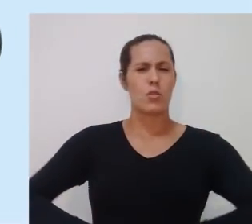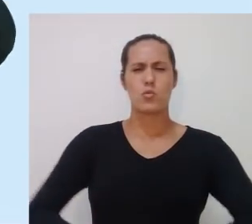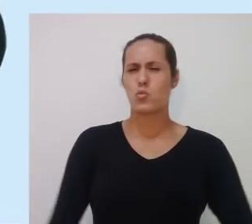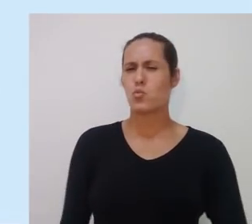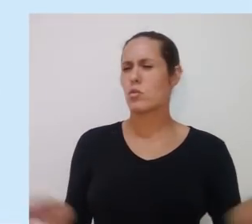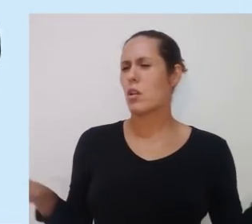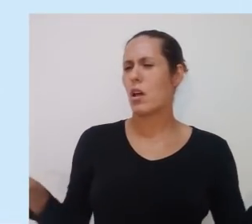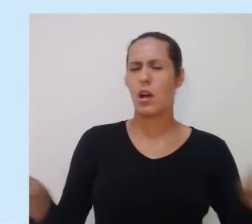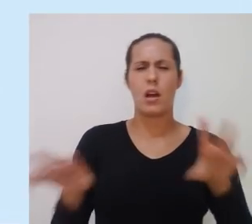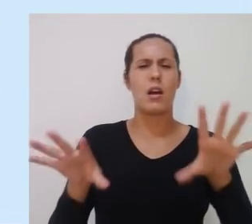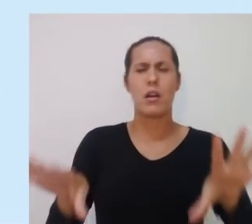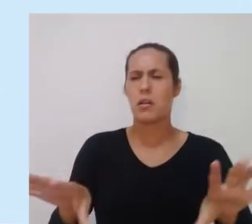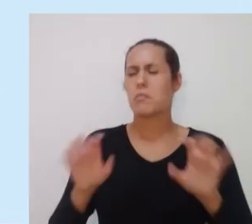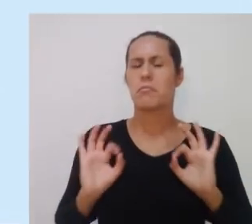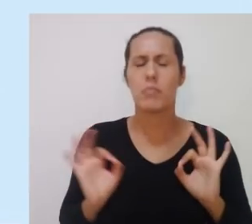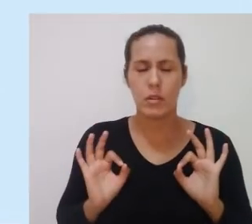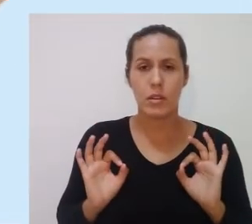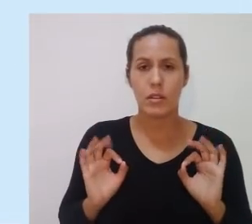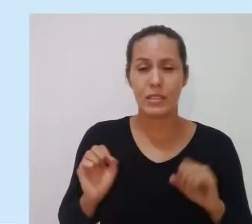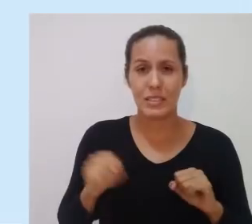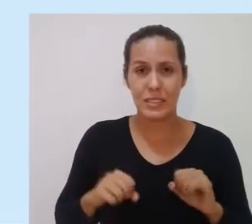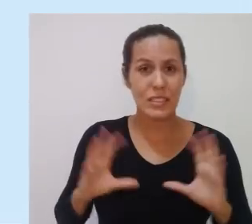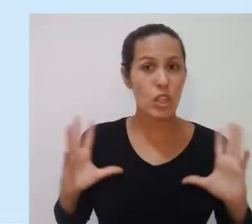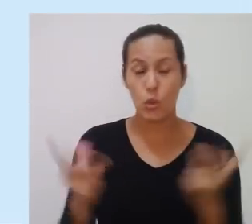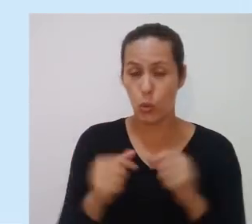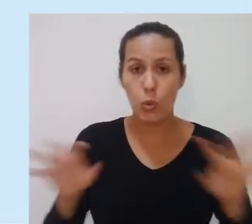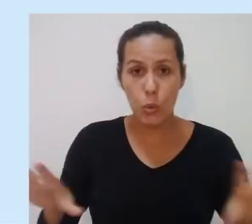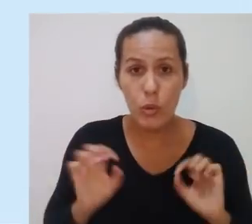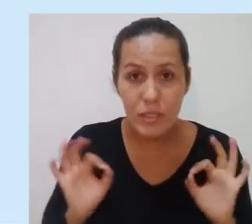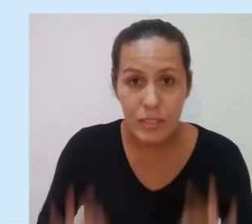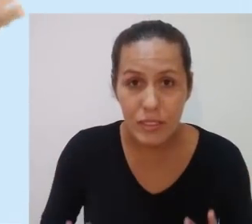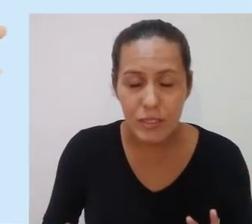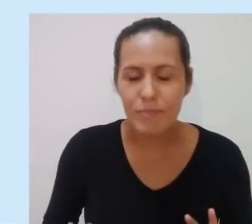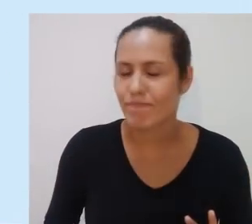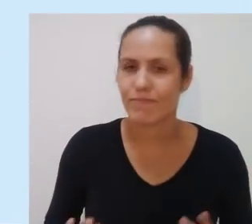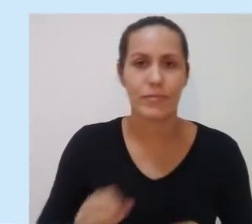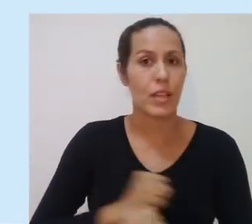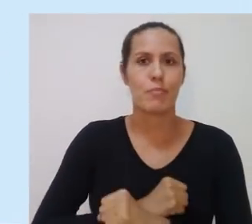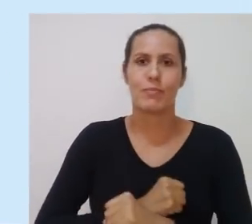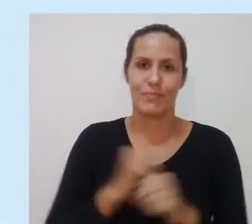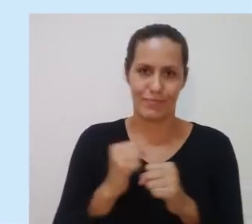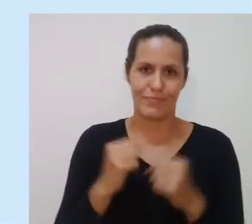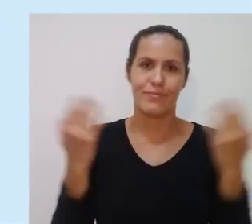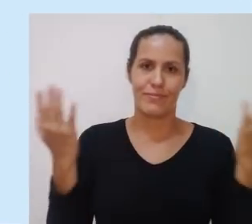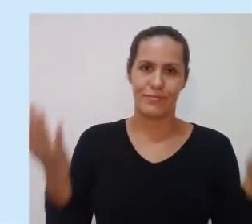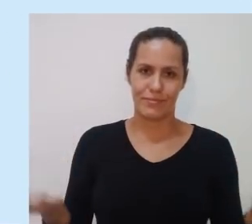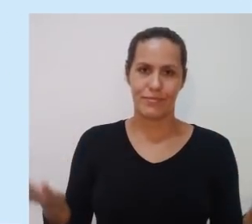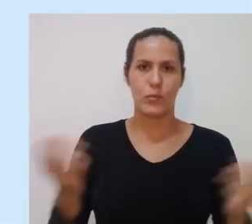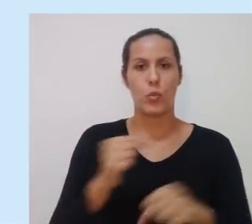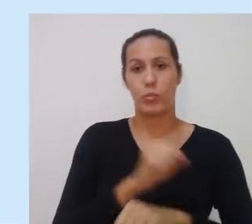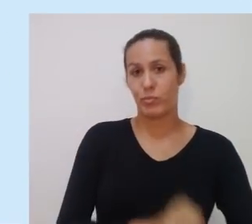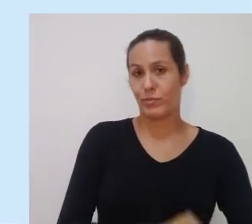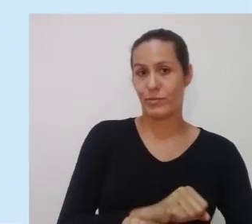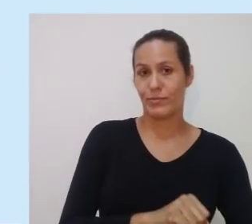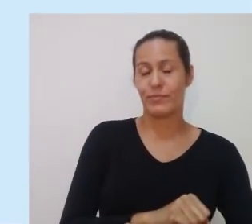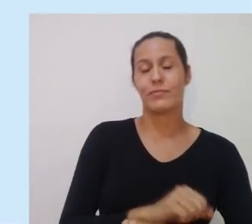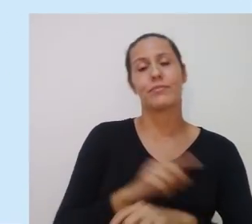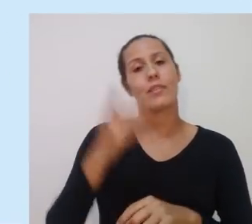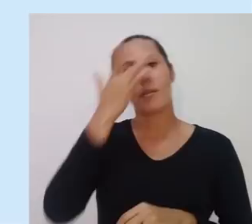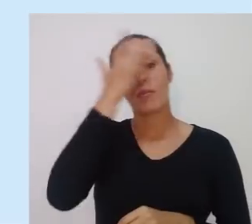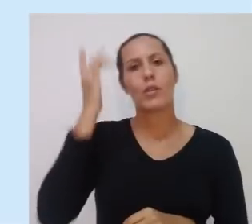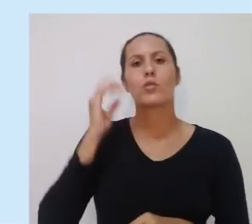normalmente, de uma forma habitual, ouvindo todo mundo? Não, até seria impossível ouvir todo mundo. Então essas